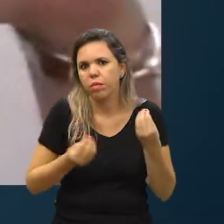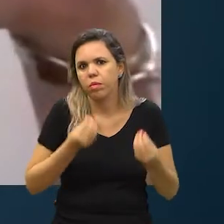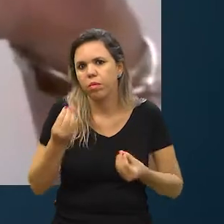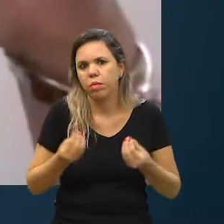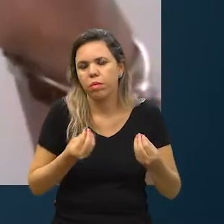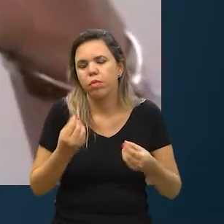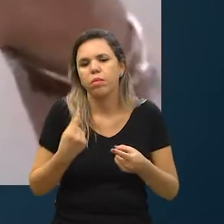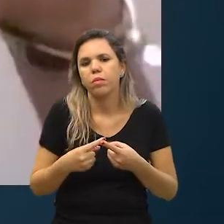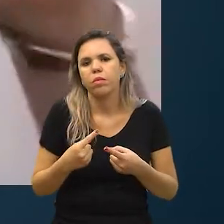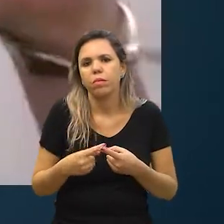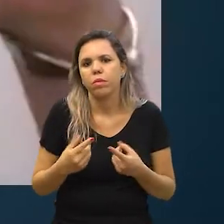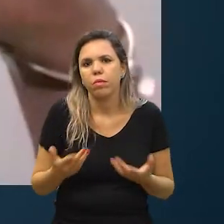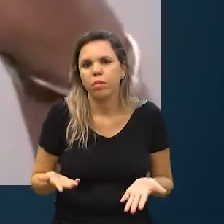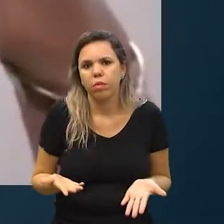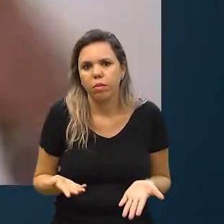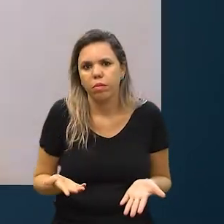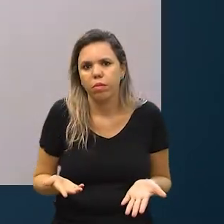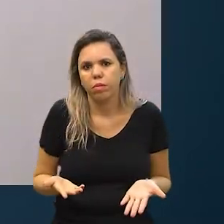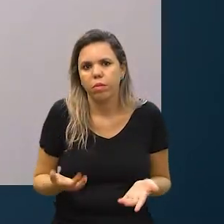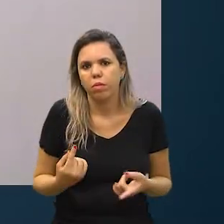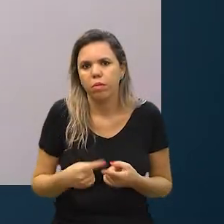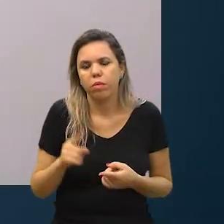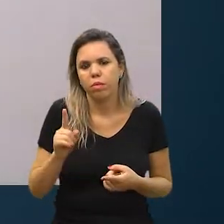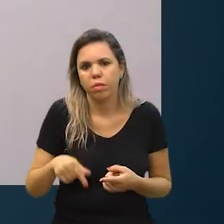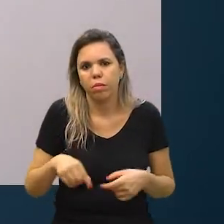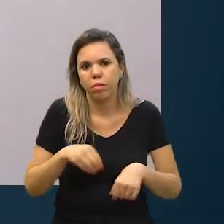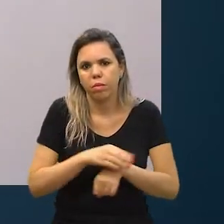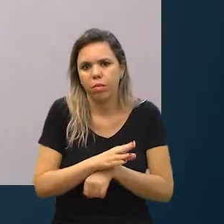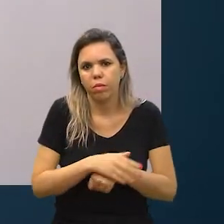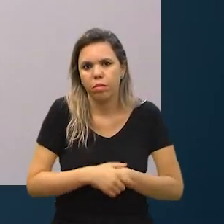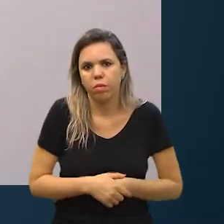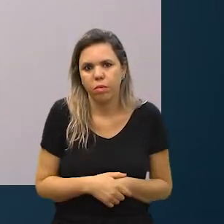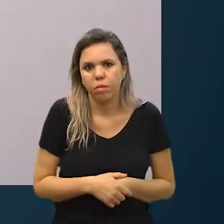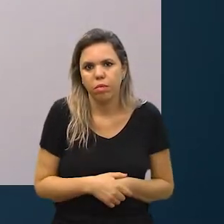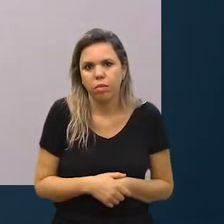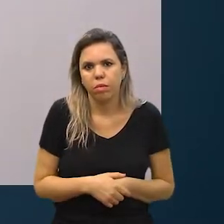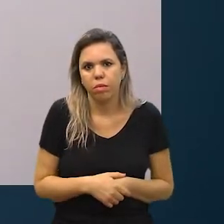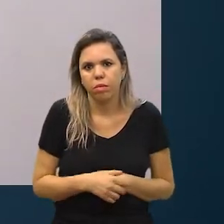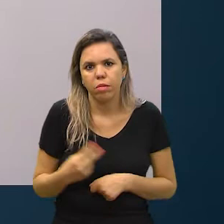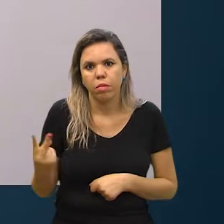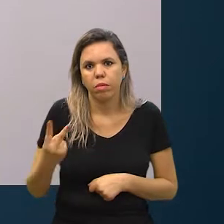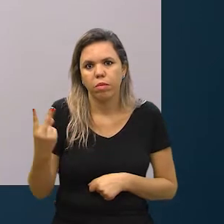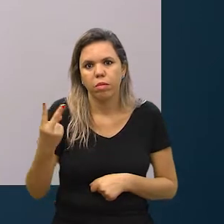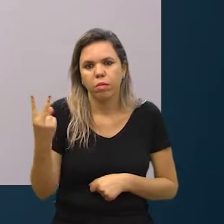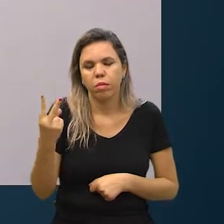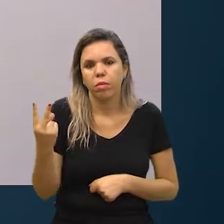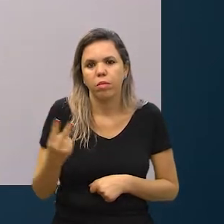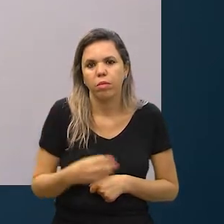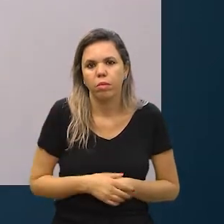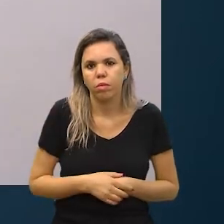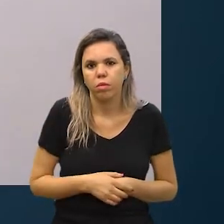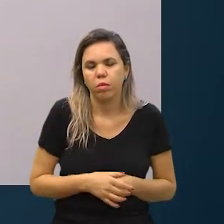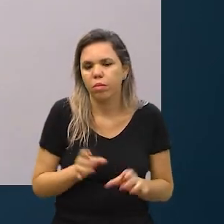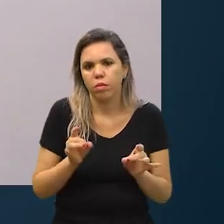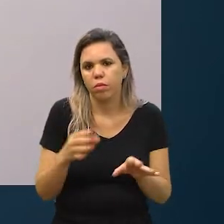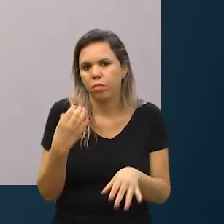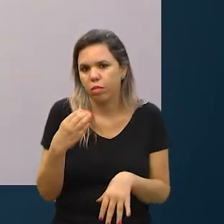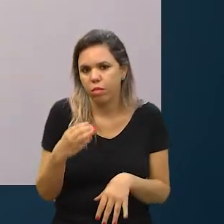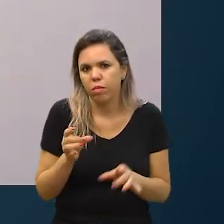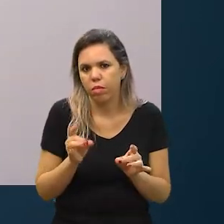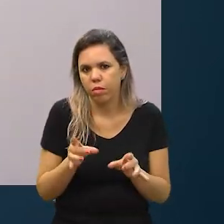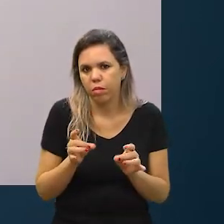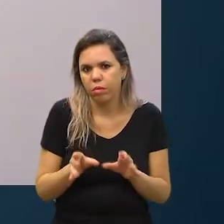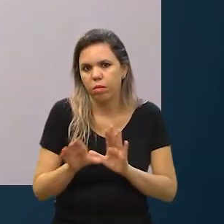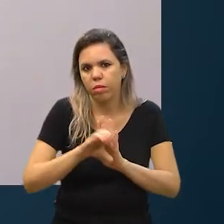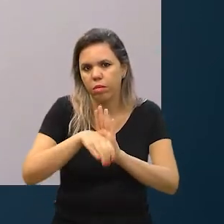como e porquê, né? Porque o seu porquê é que vai trazer aí um valor para o mercado. Você não vende Coca-Cola, você vende